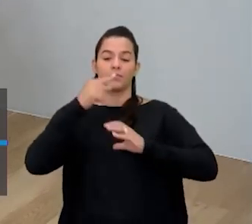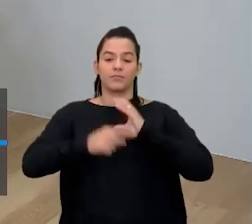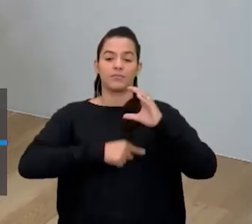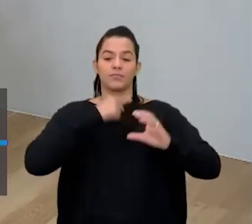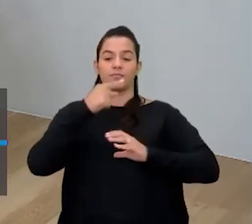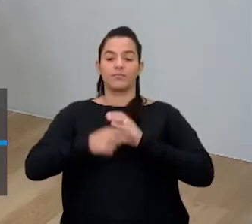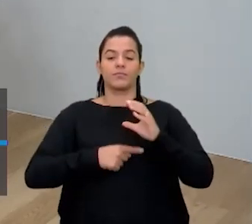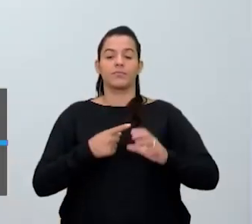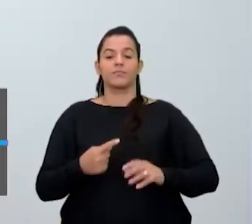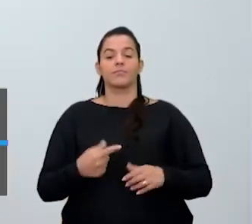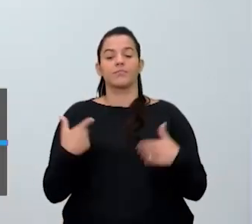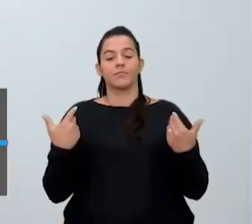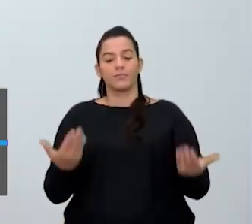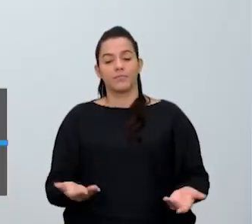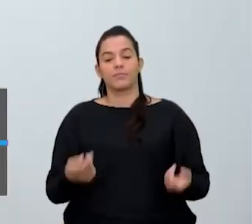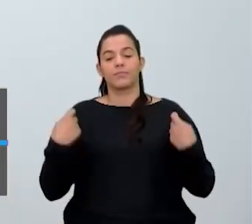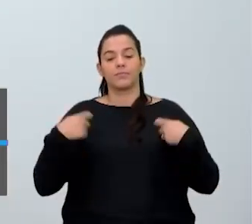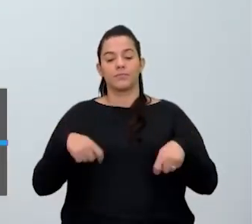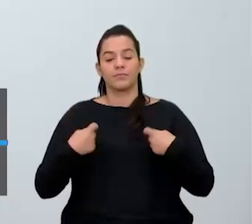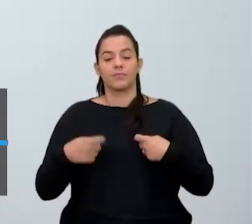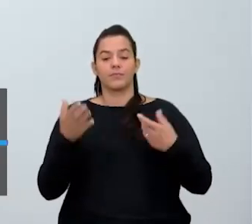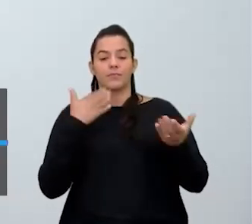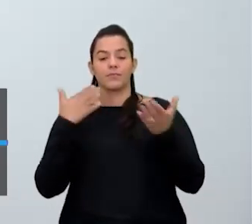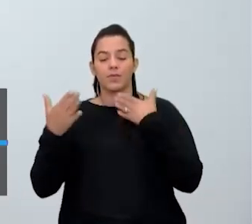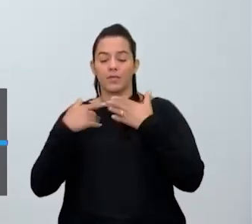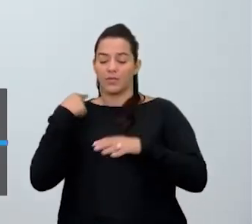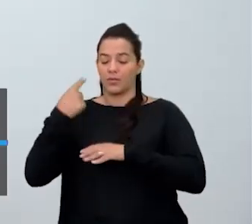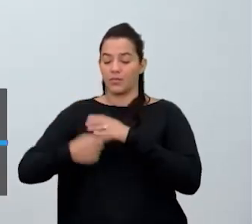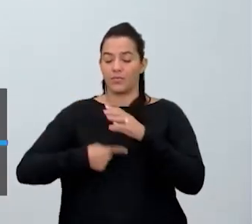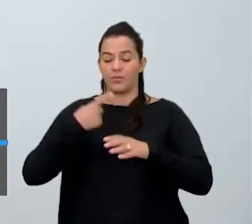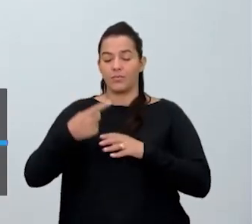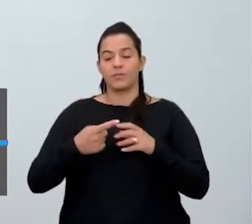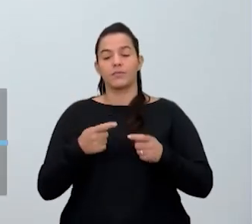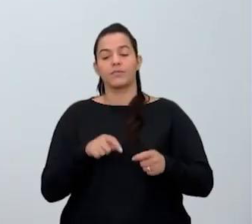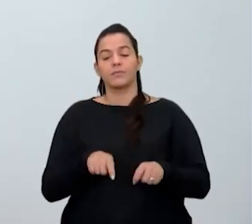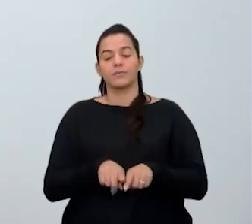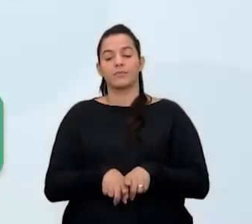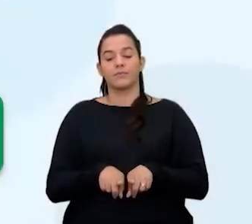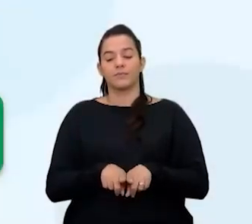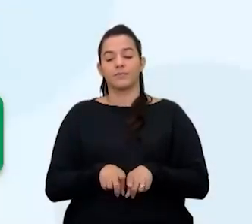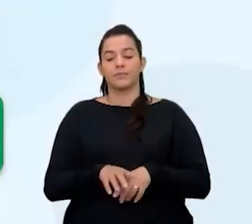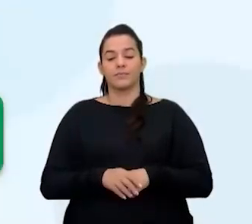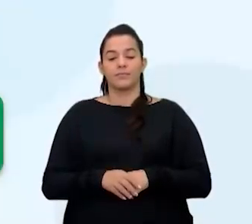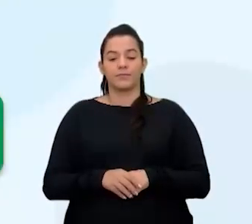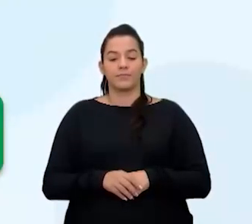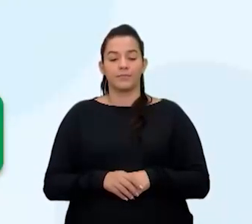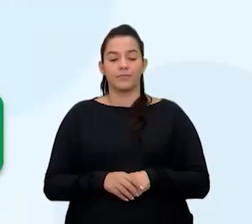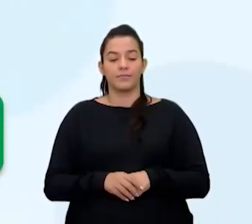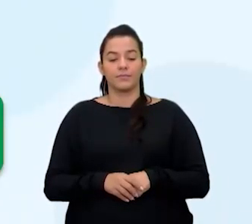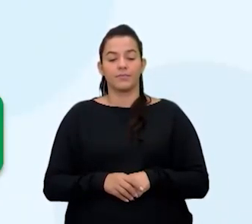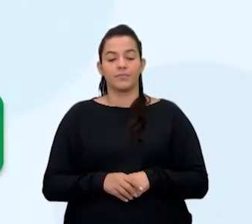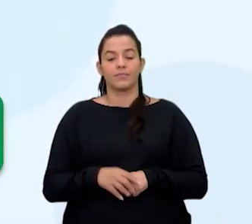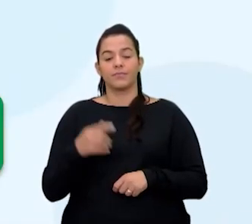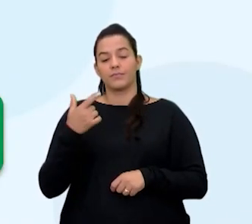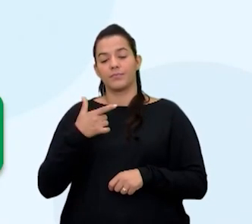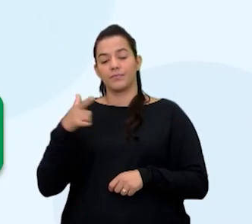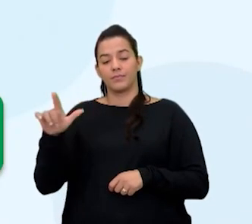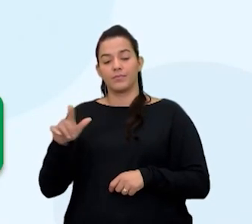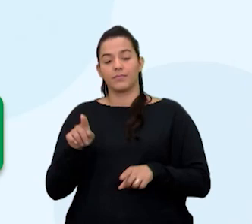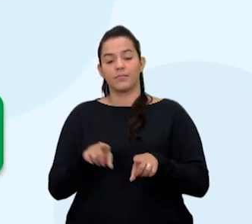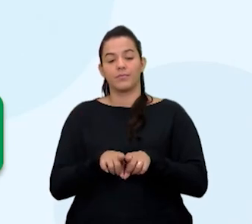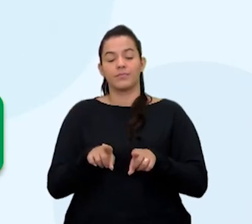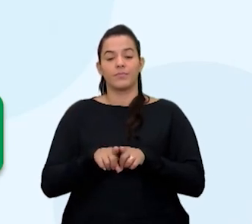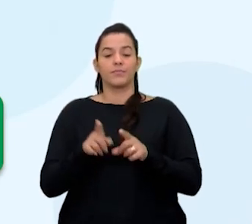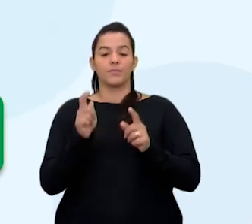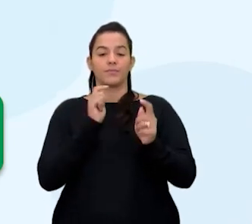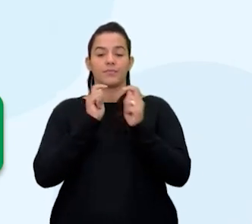E isso dialoga sim com a globalização. E outra coisa que ele falou também na entrevista que eu